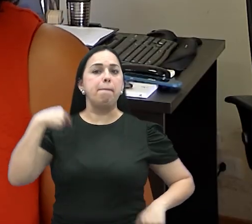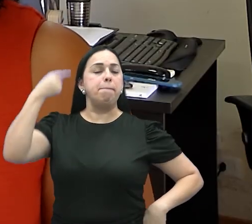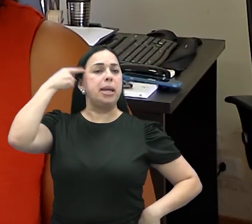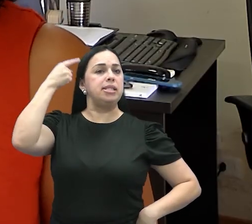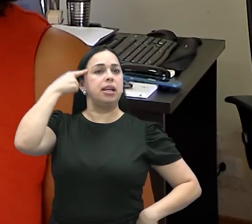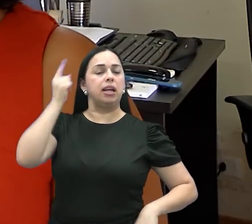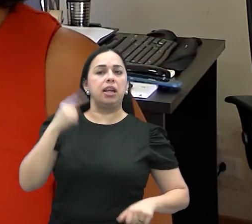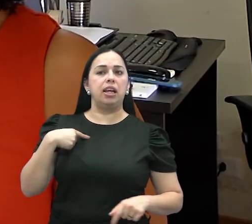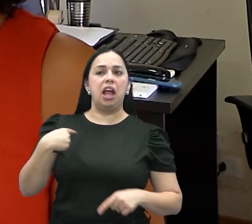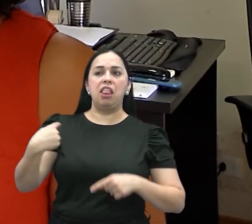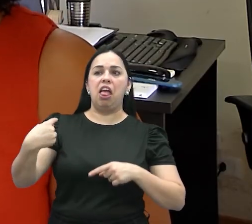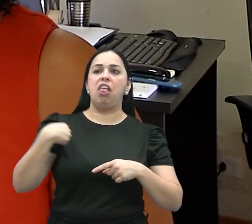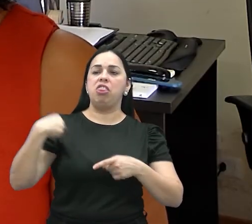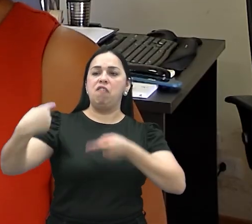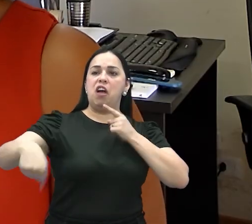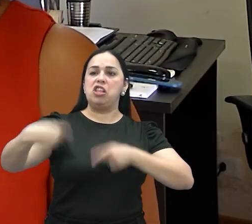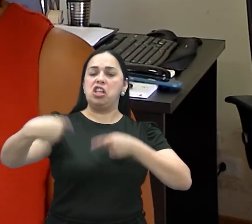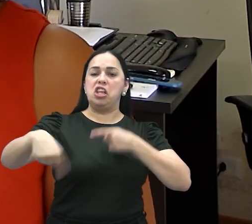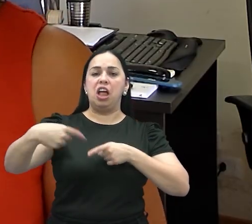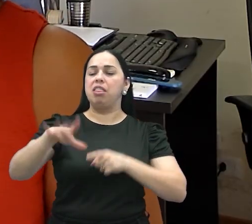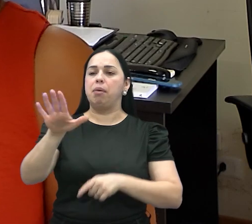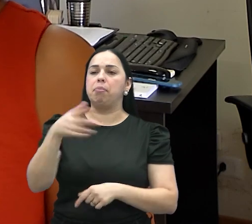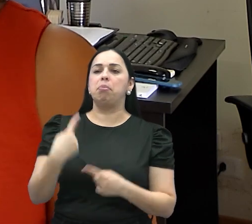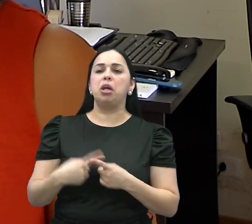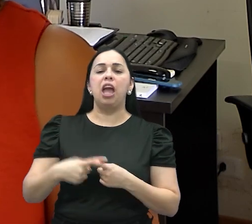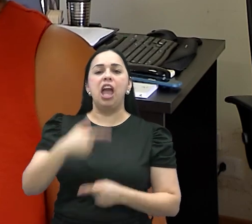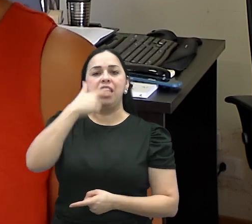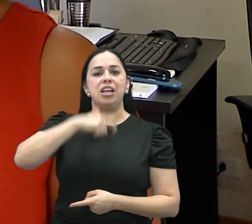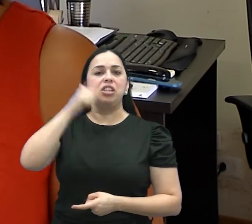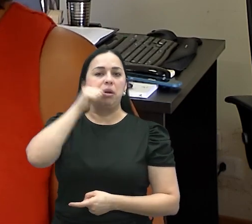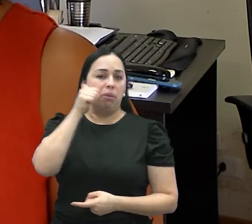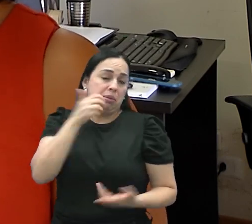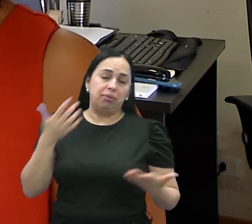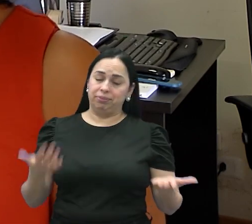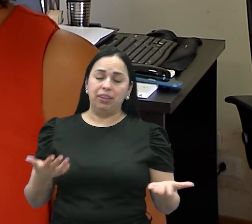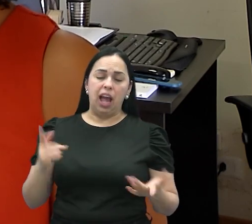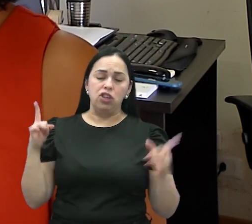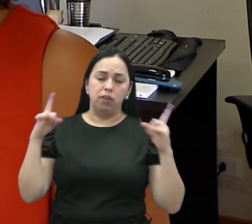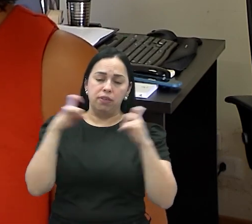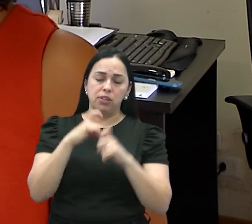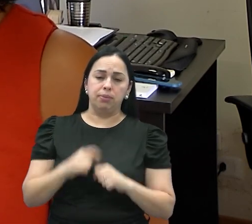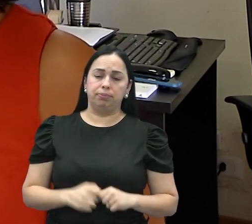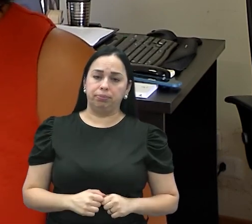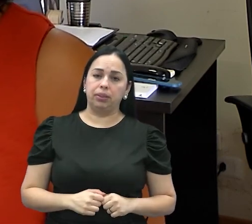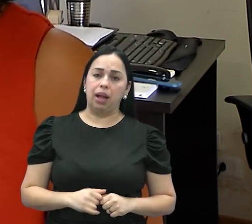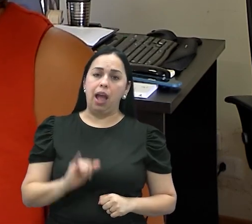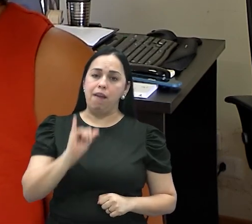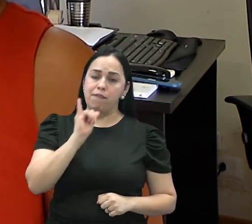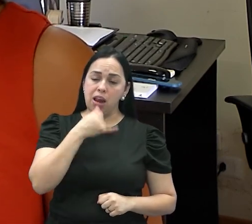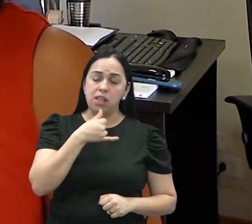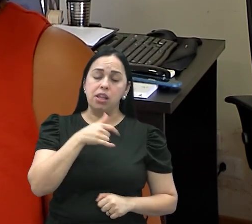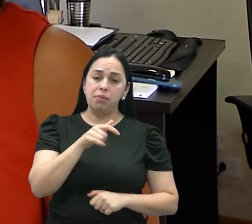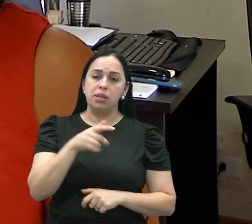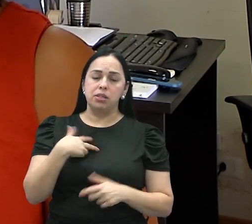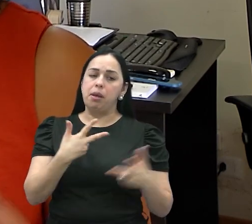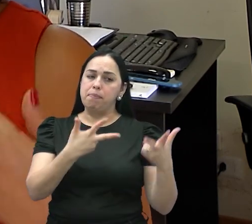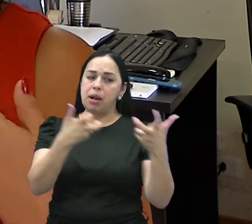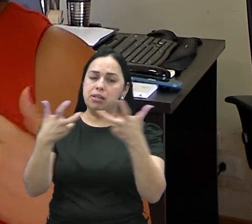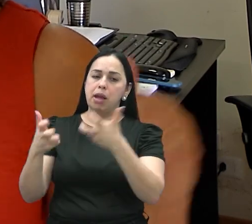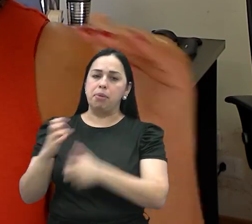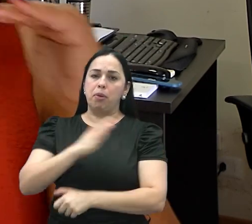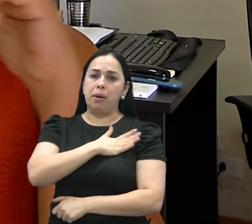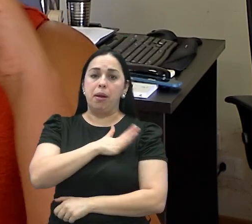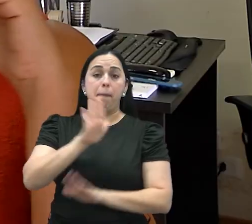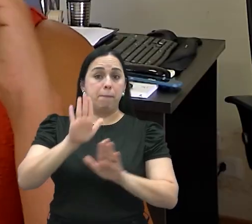vou discutir porque é mulher. E é complicado, Infelizmente ainda temos isso e eles não entendem que nós